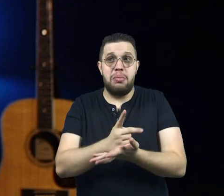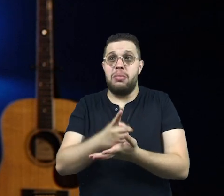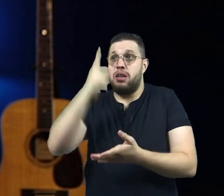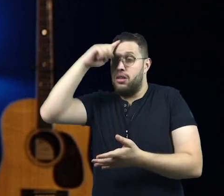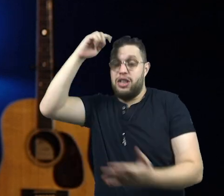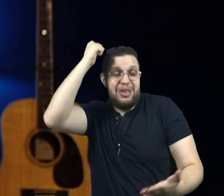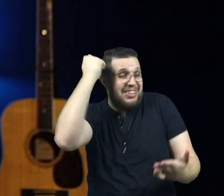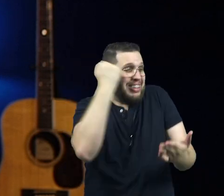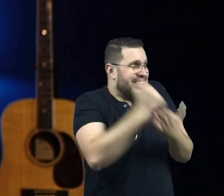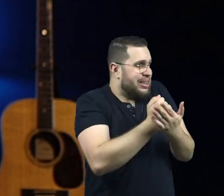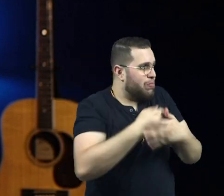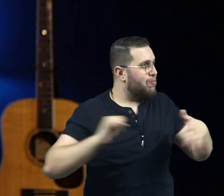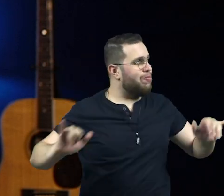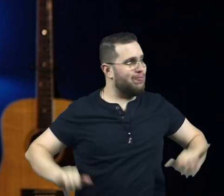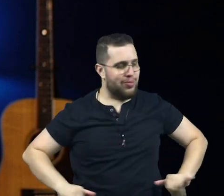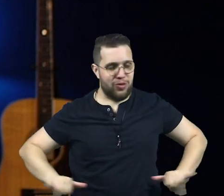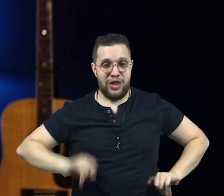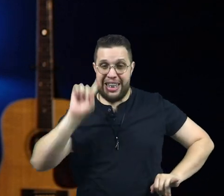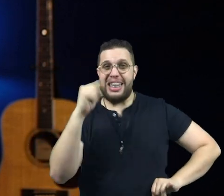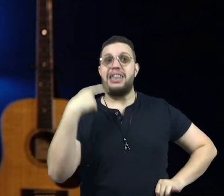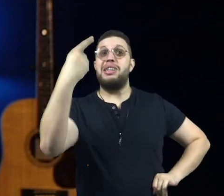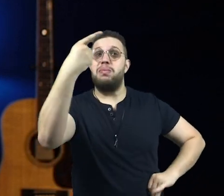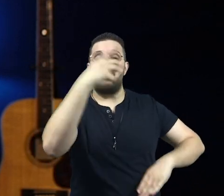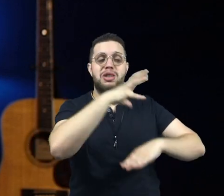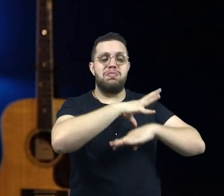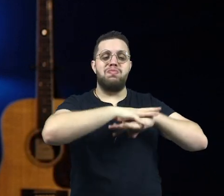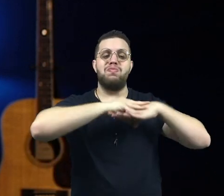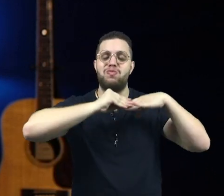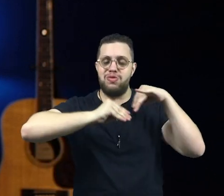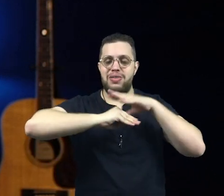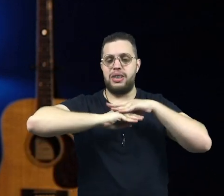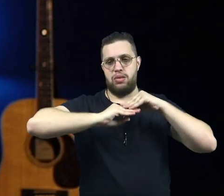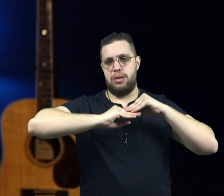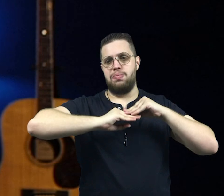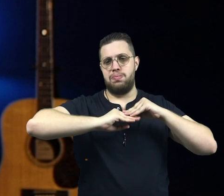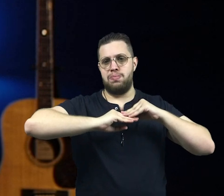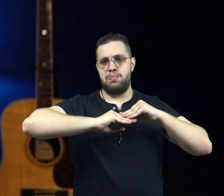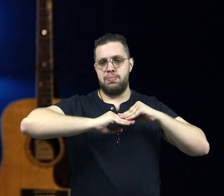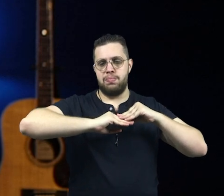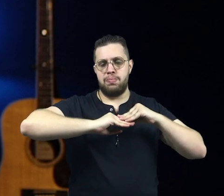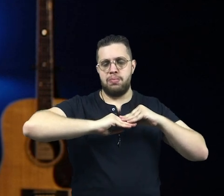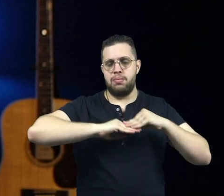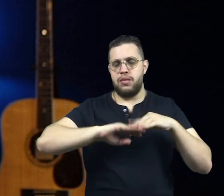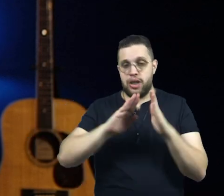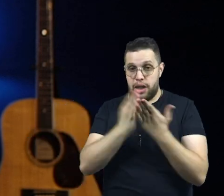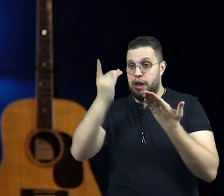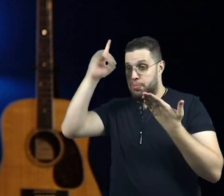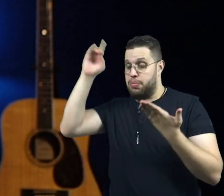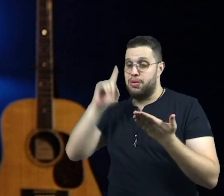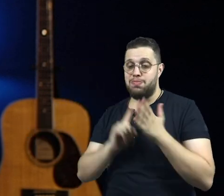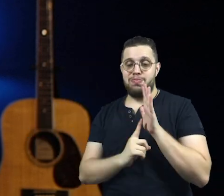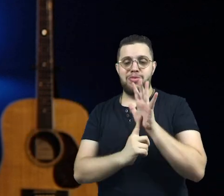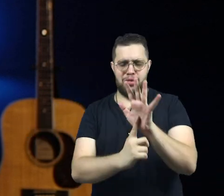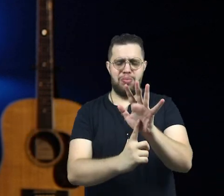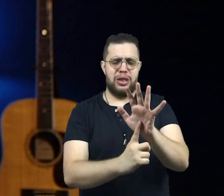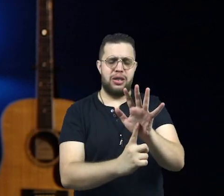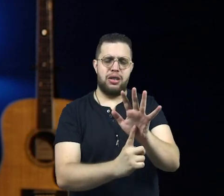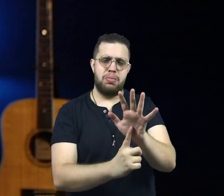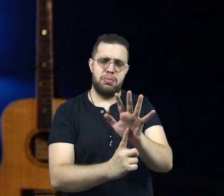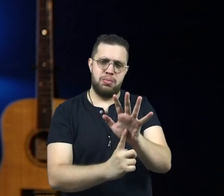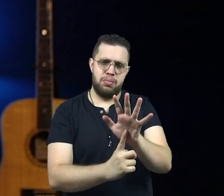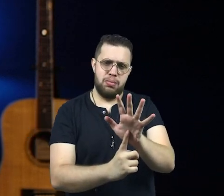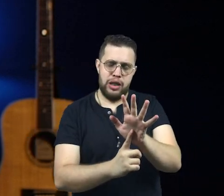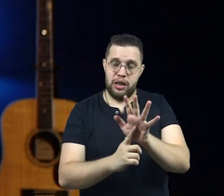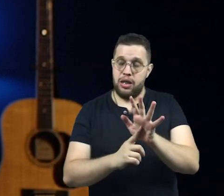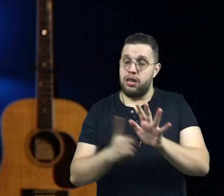ferirá os egípcios e depois os curará. E a palavra fala para nós a respeito desse tipo de tratamento que vem